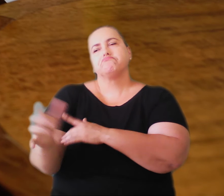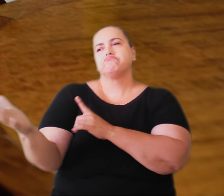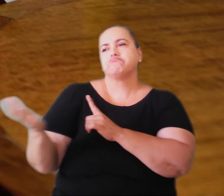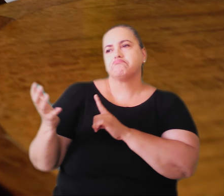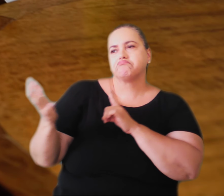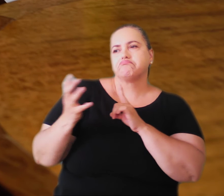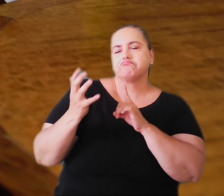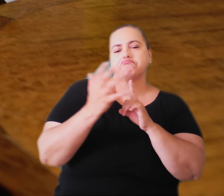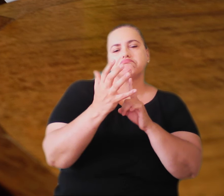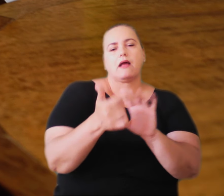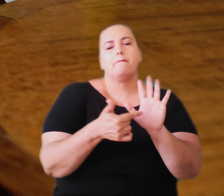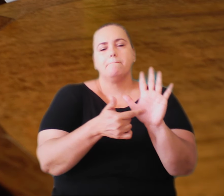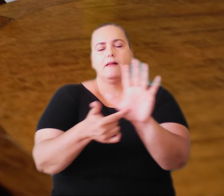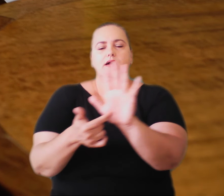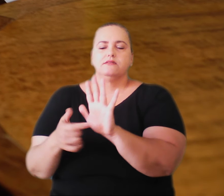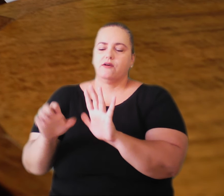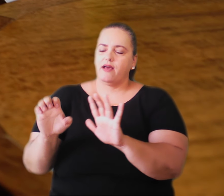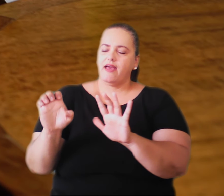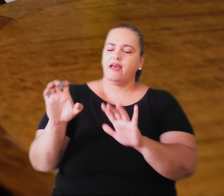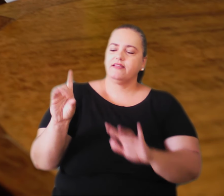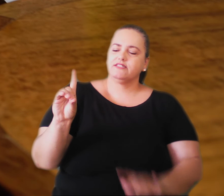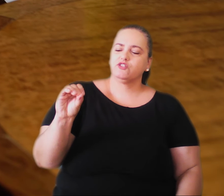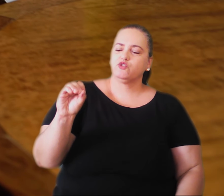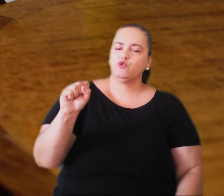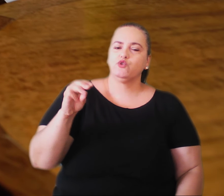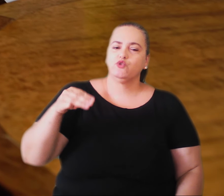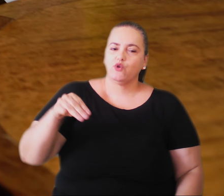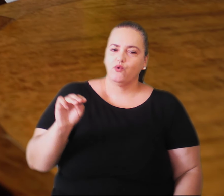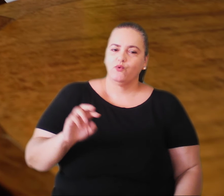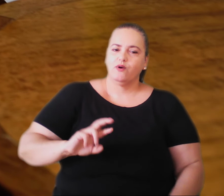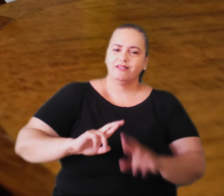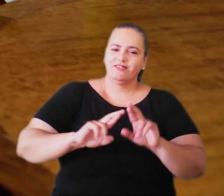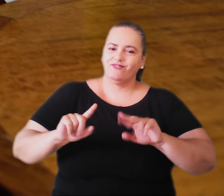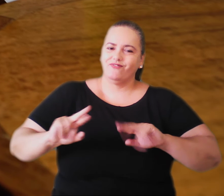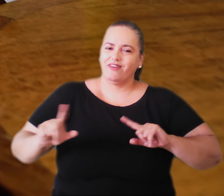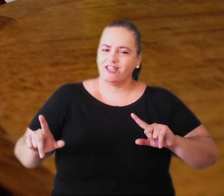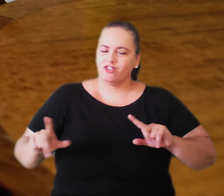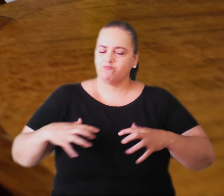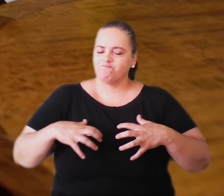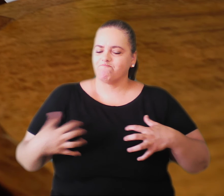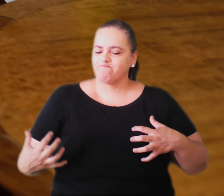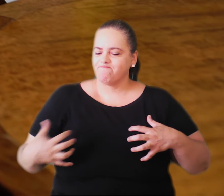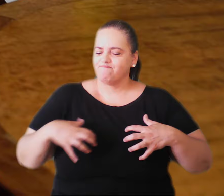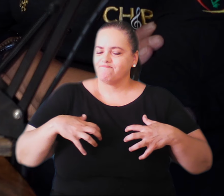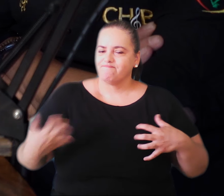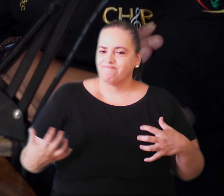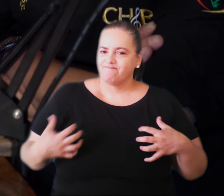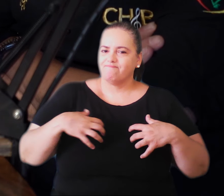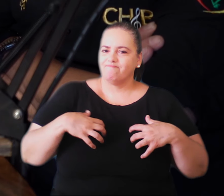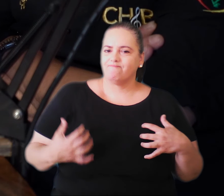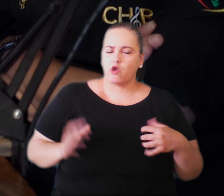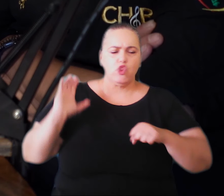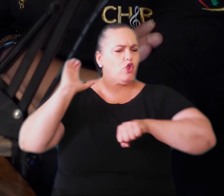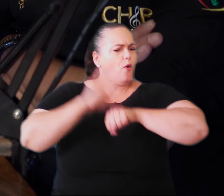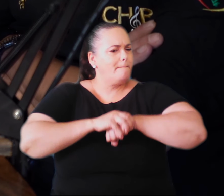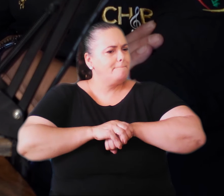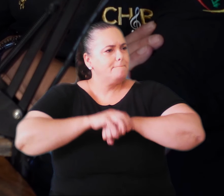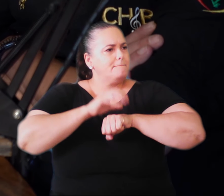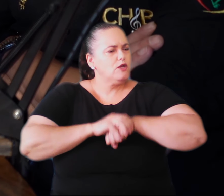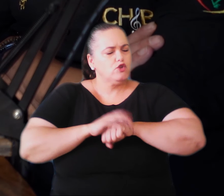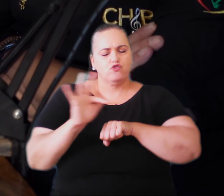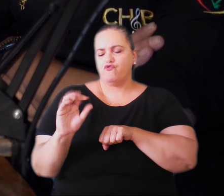lá já apareceu o Dr. Edson, aquele toque diferenciado, aquele domínio de fole, aquele